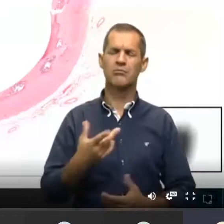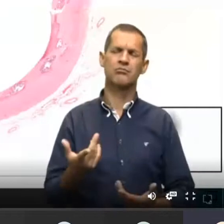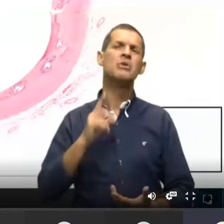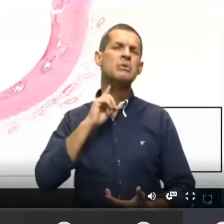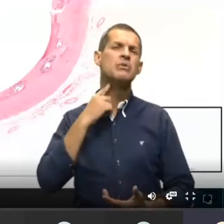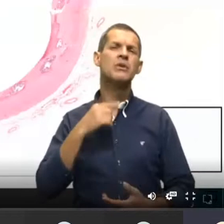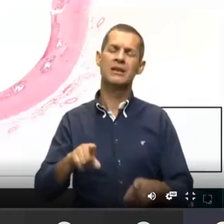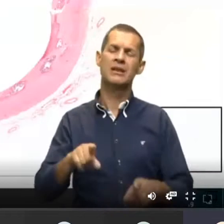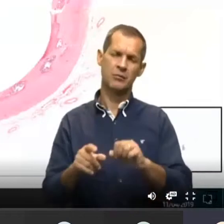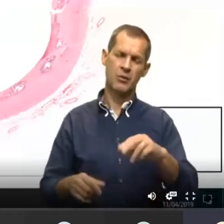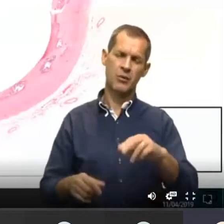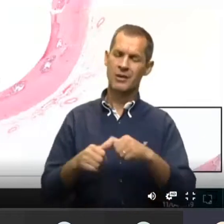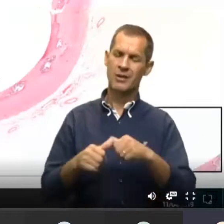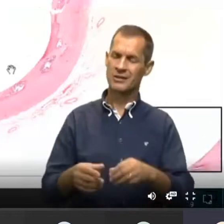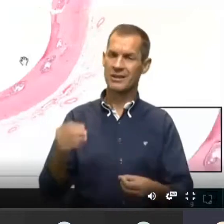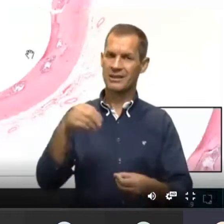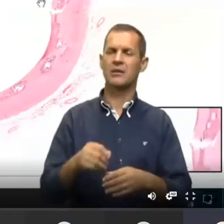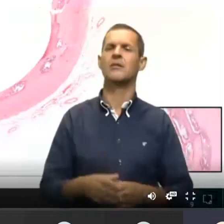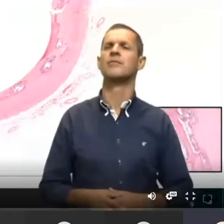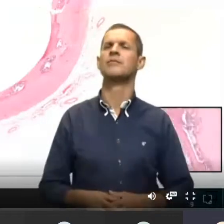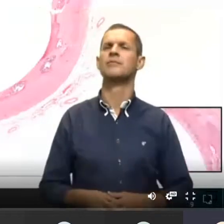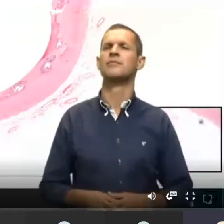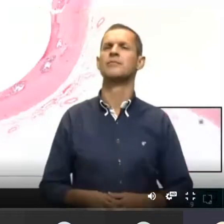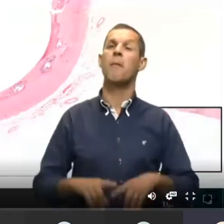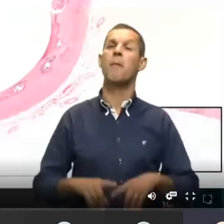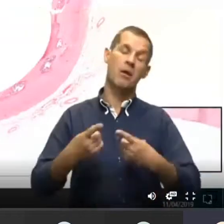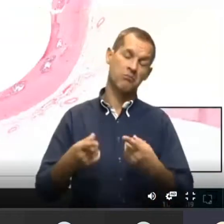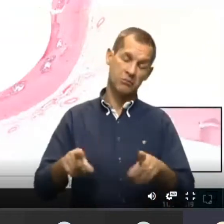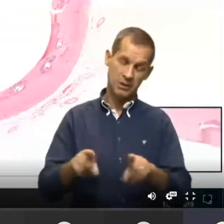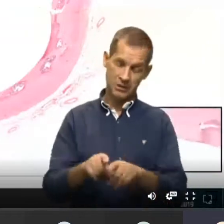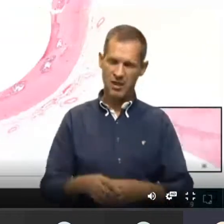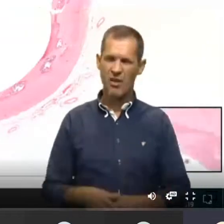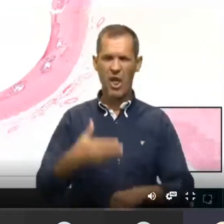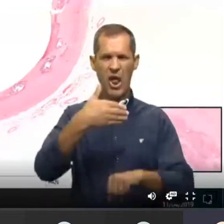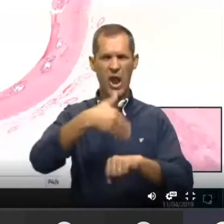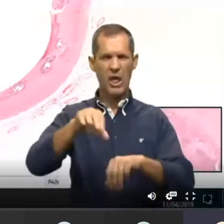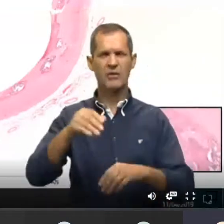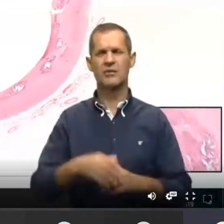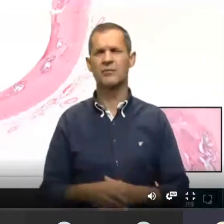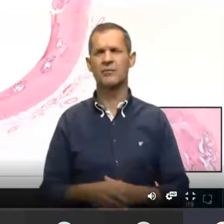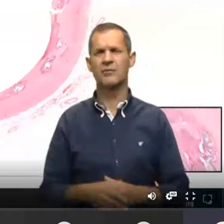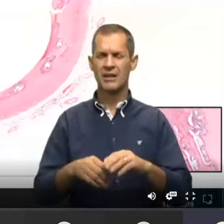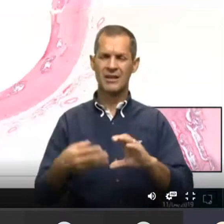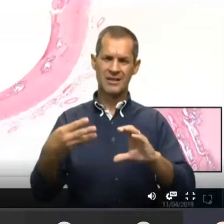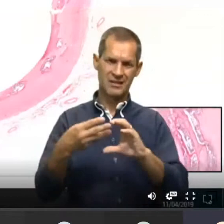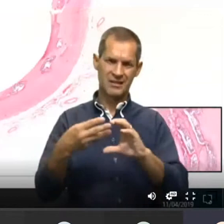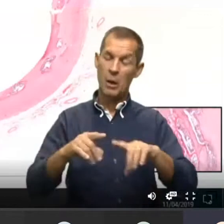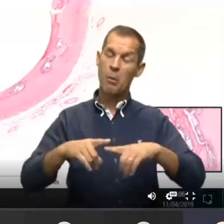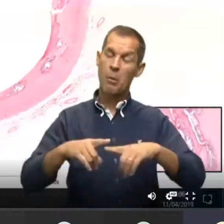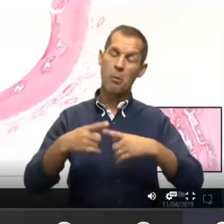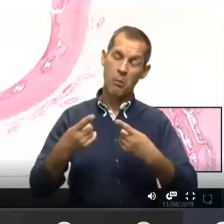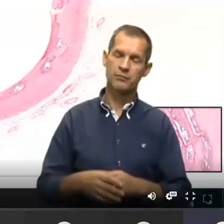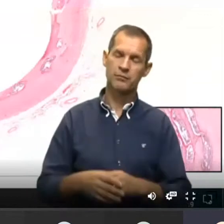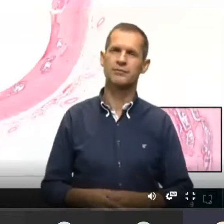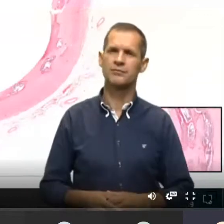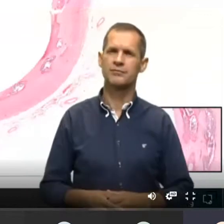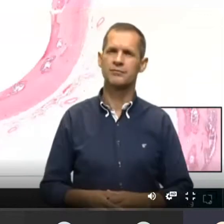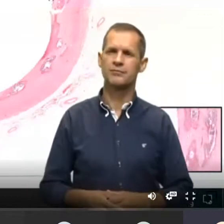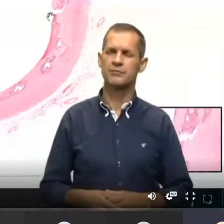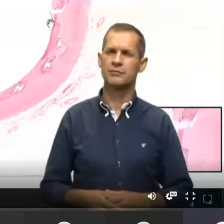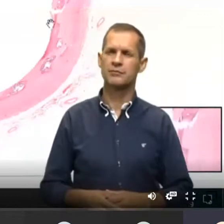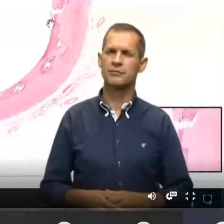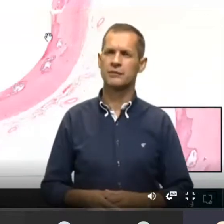tóxica, o ar vai passar por aqui, né? E ele vai acabar lesionando essas células mais